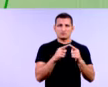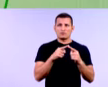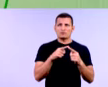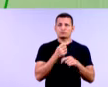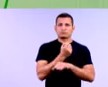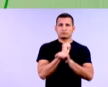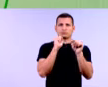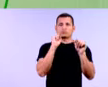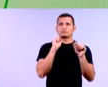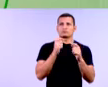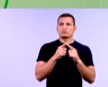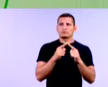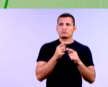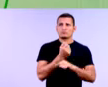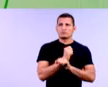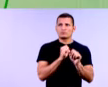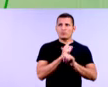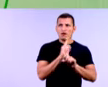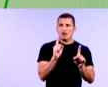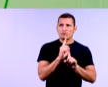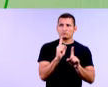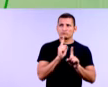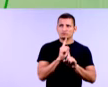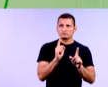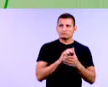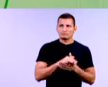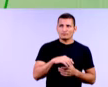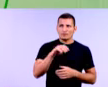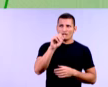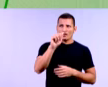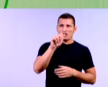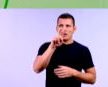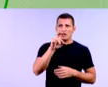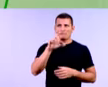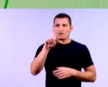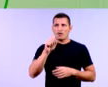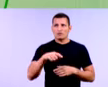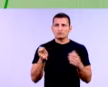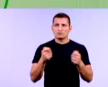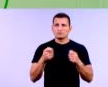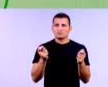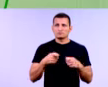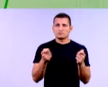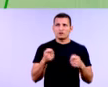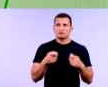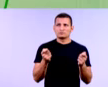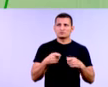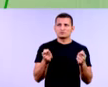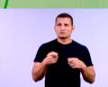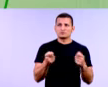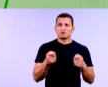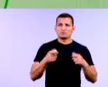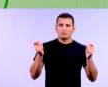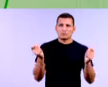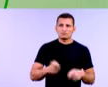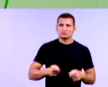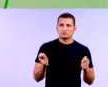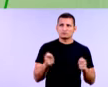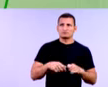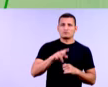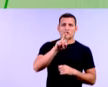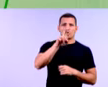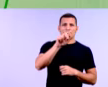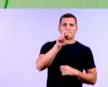sabe? Ável é possibilidade, ável, ével, ível, óvel, úvel, é possibilidade, é possível.